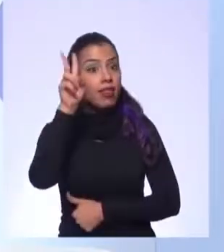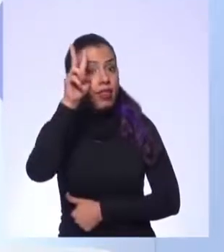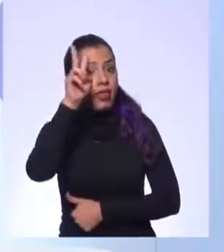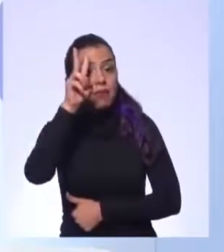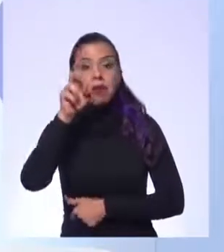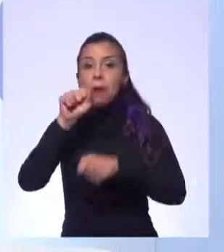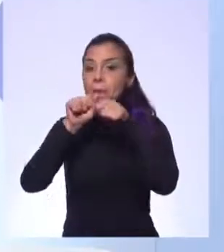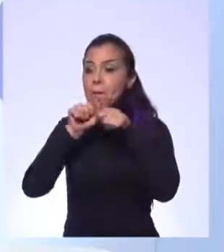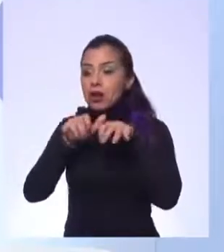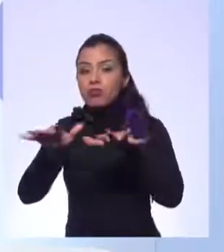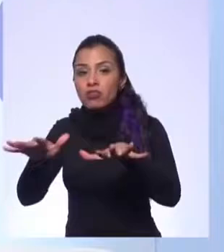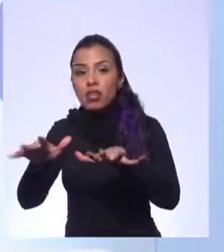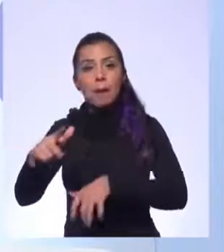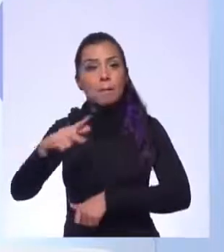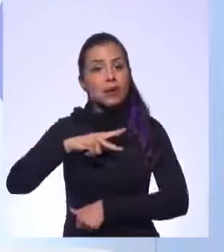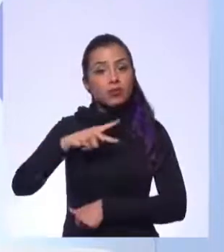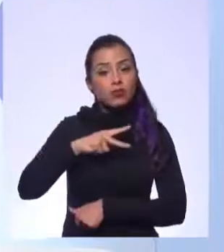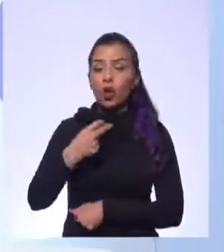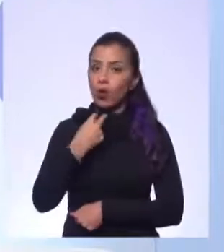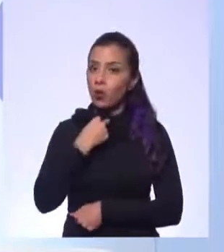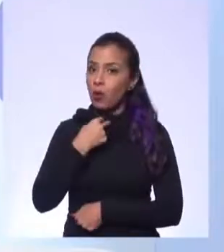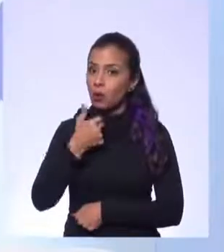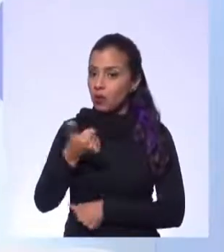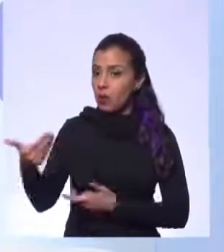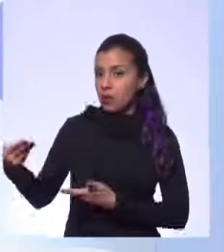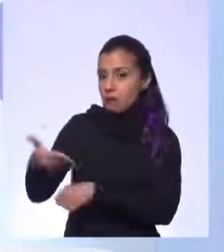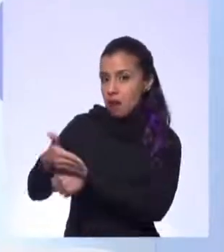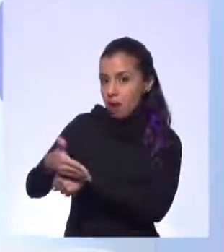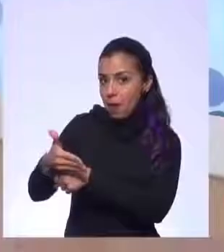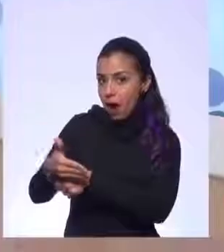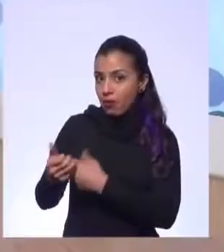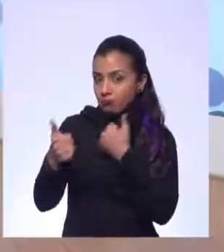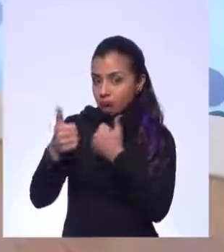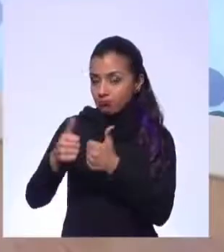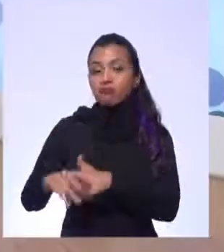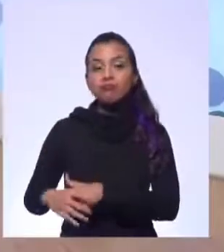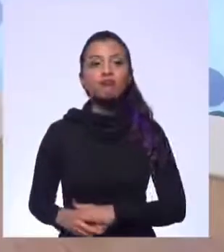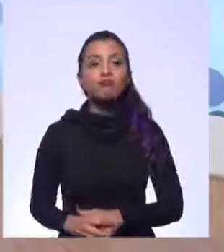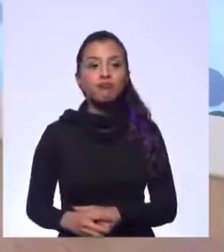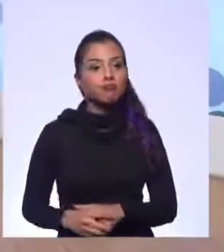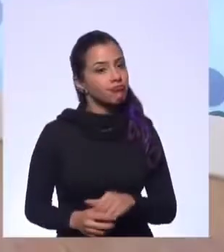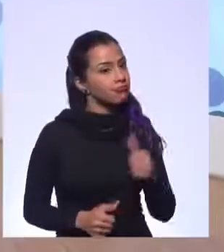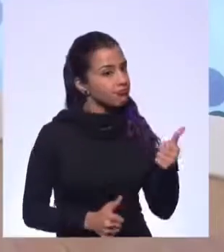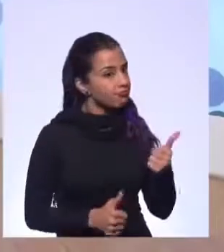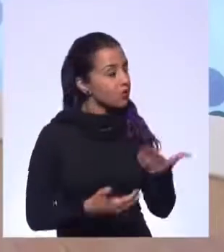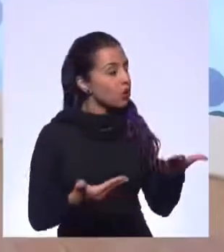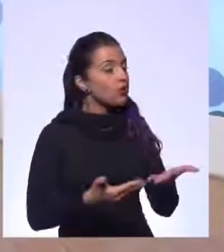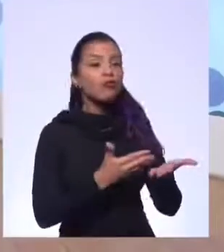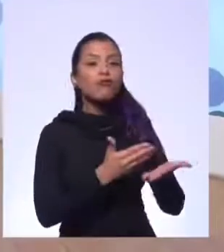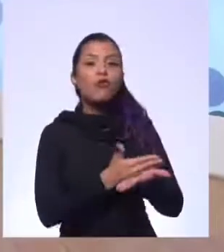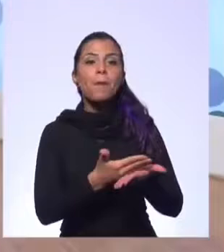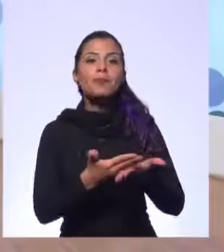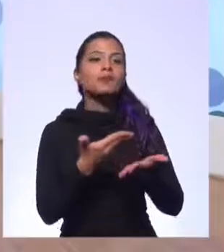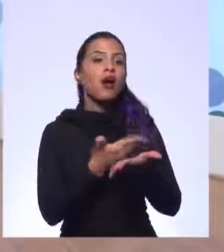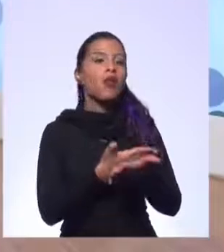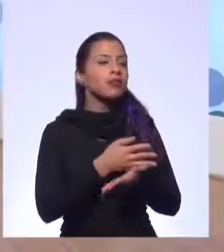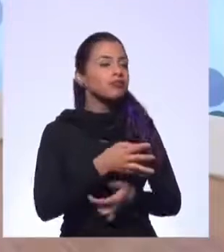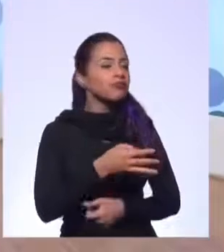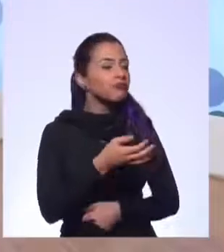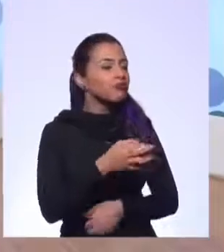compartilhar informações pessoais e participar da aula ativamente. Bem, eu vou começar a aula hoje diferente. Vou